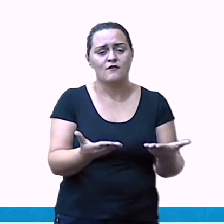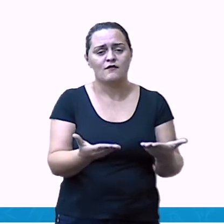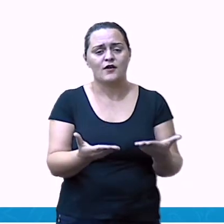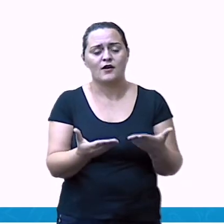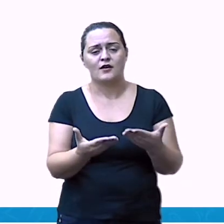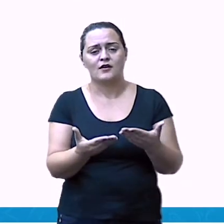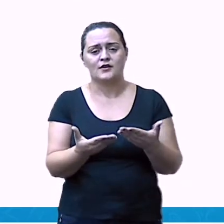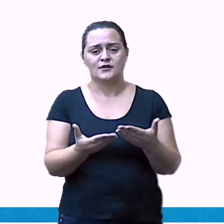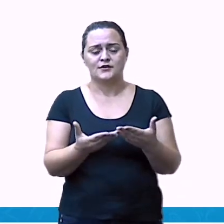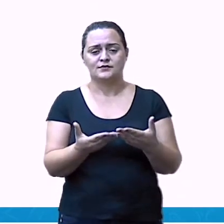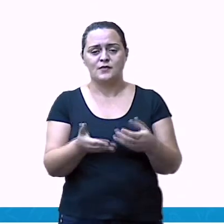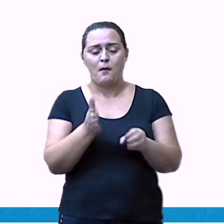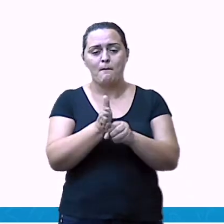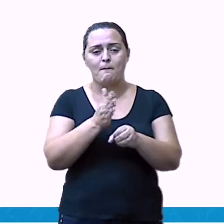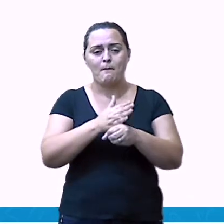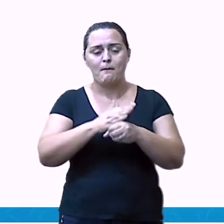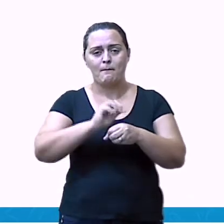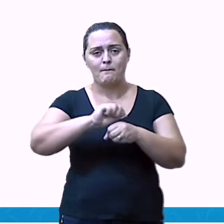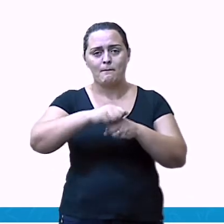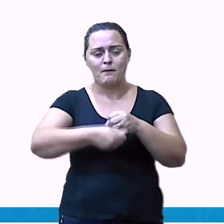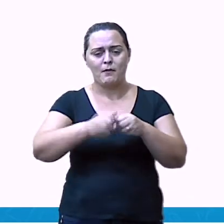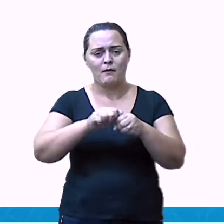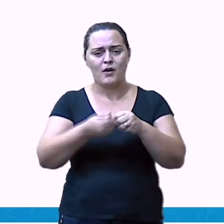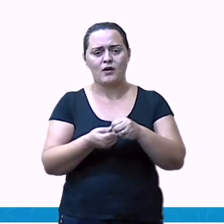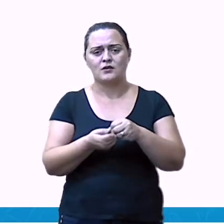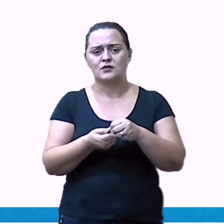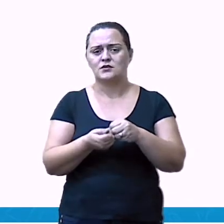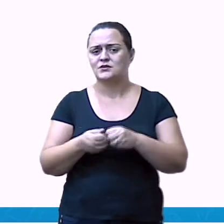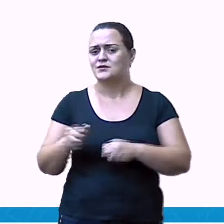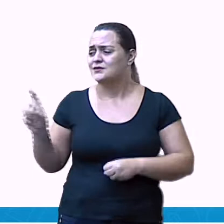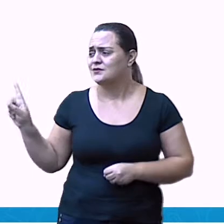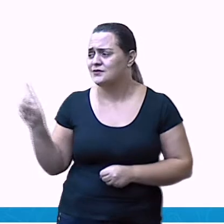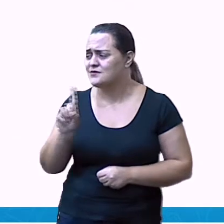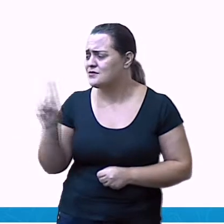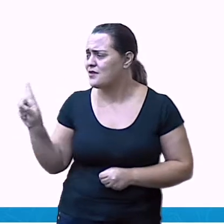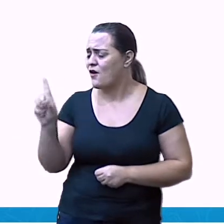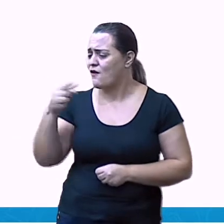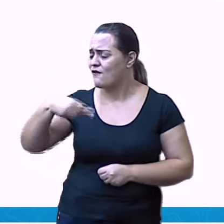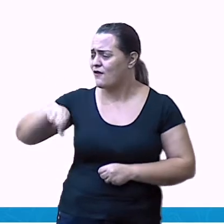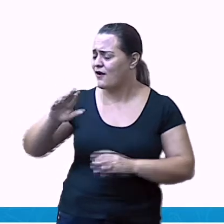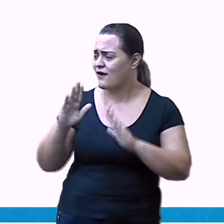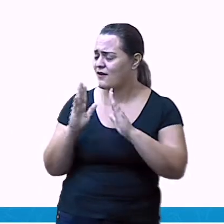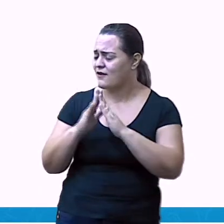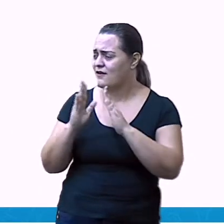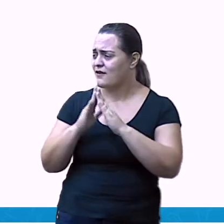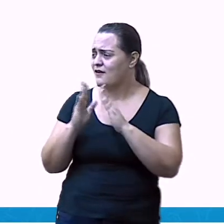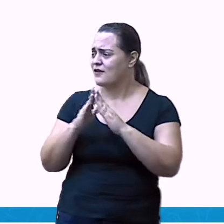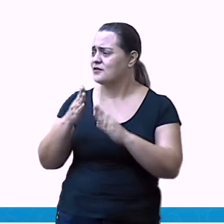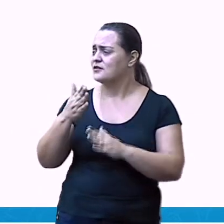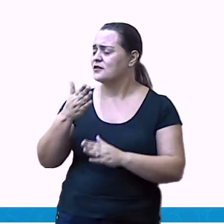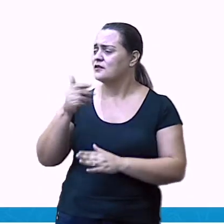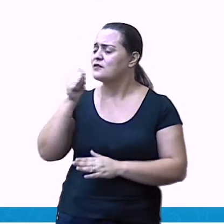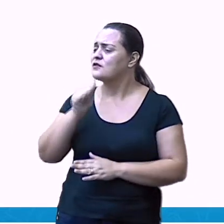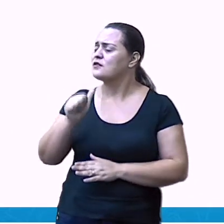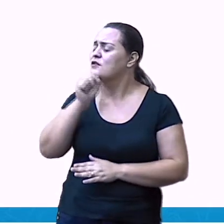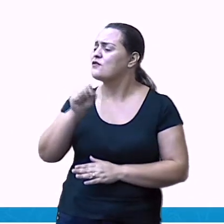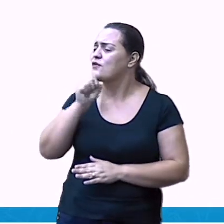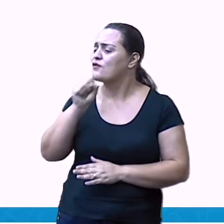essa casca de batata. Não, vá até a casa da vovó